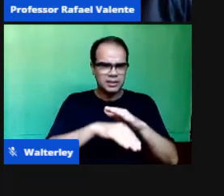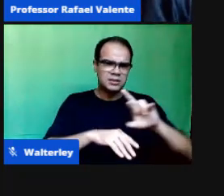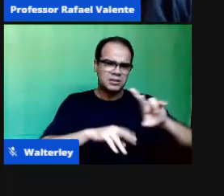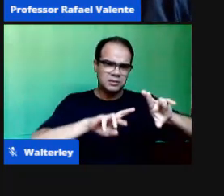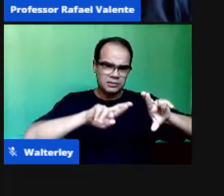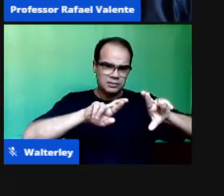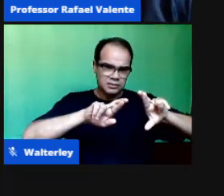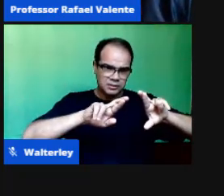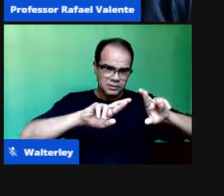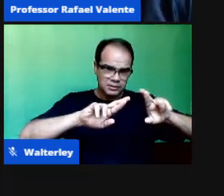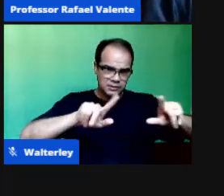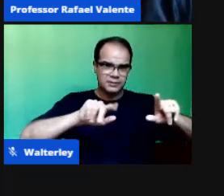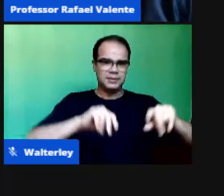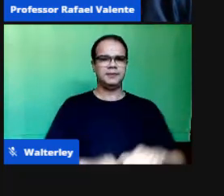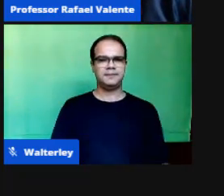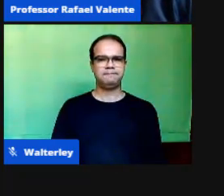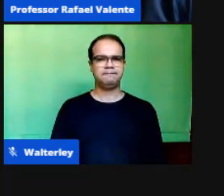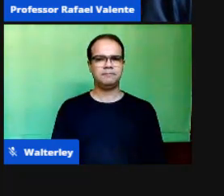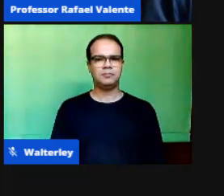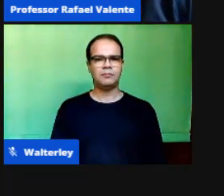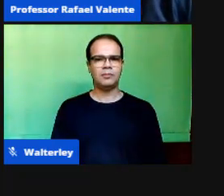um.